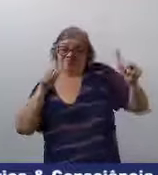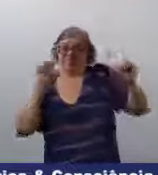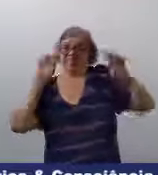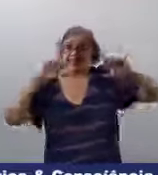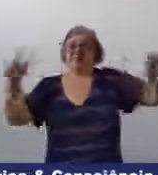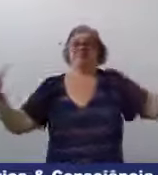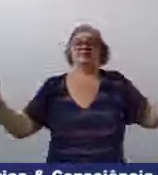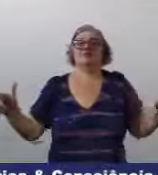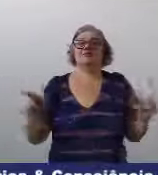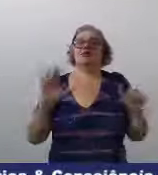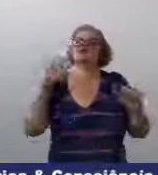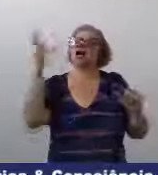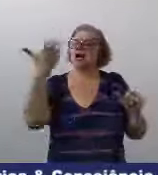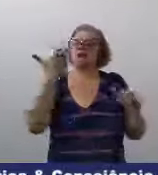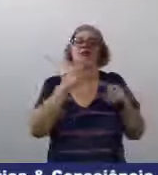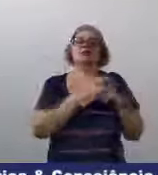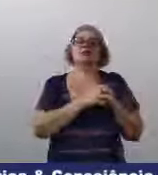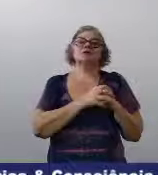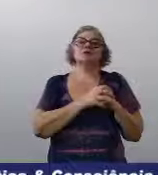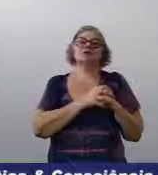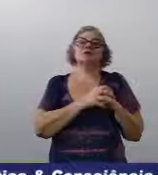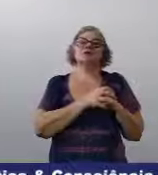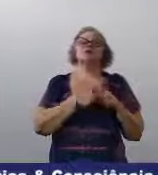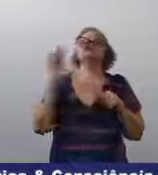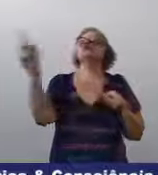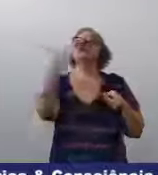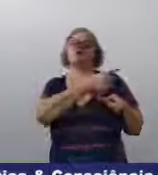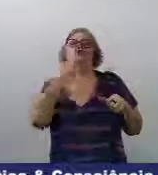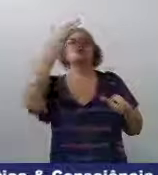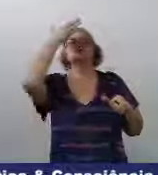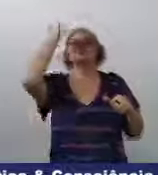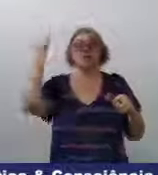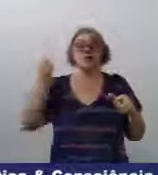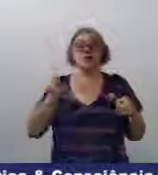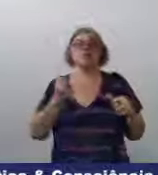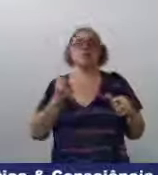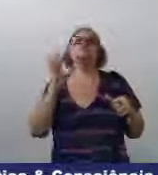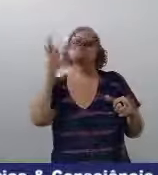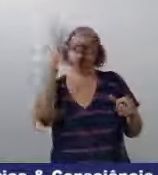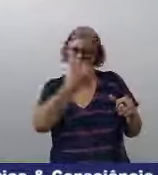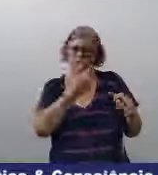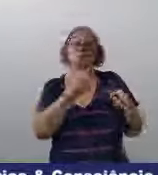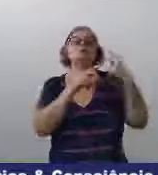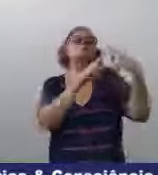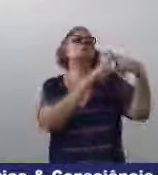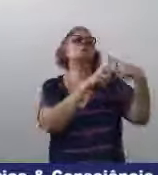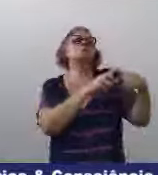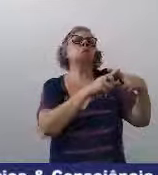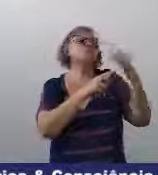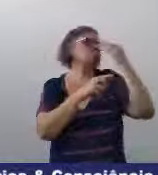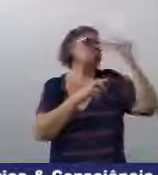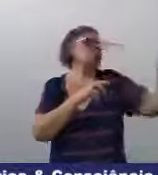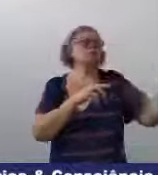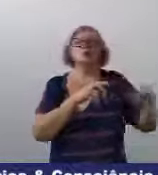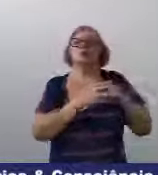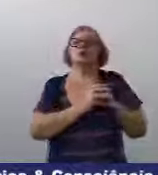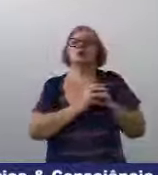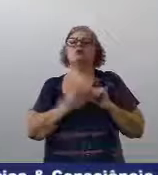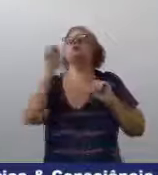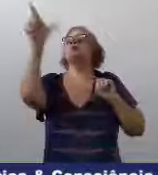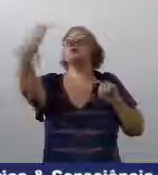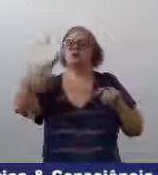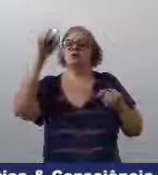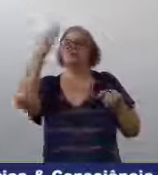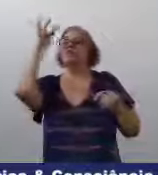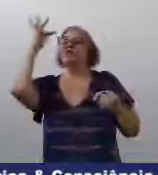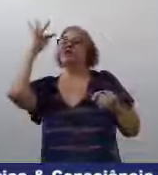fenômenos bizarros, esses fenômenos diferentes acontecem. Nós sabemos que eles acontecem, agora por quê não interessa.